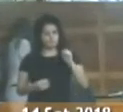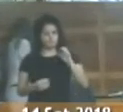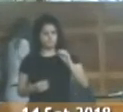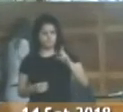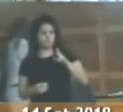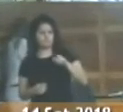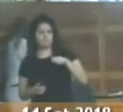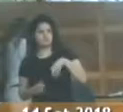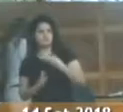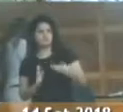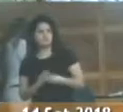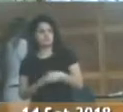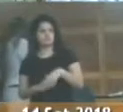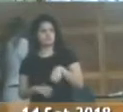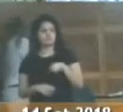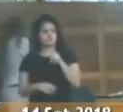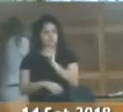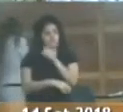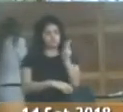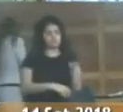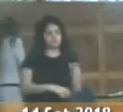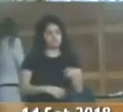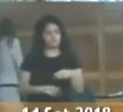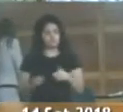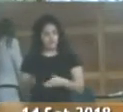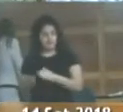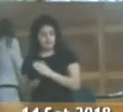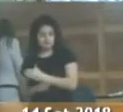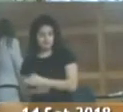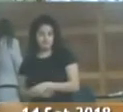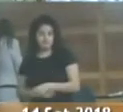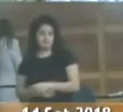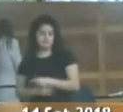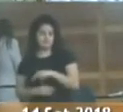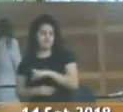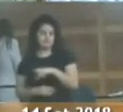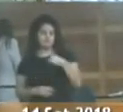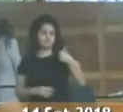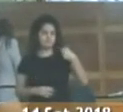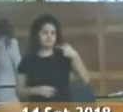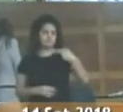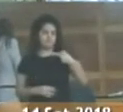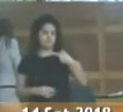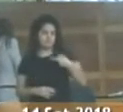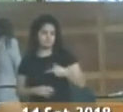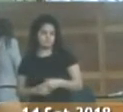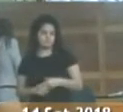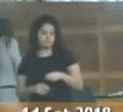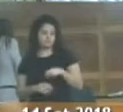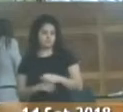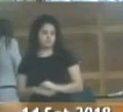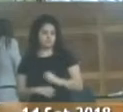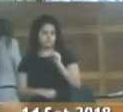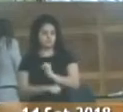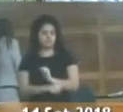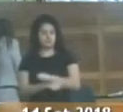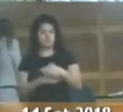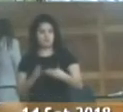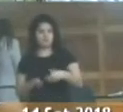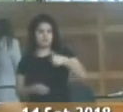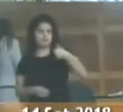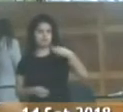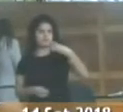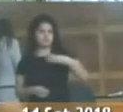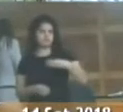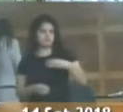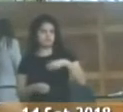professores aparecerem, todo o quadro estiver completo, ele vai sair ao meio-dia e vai esperar até uma hora